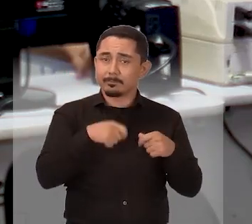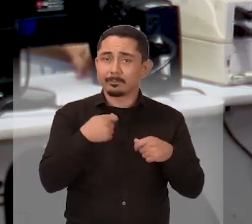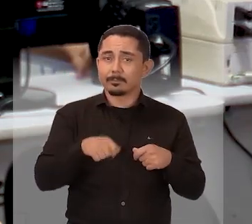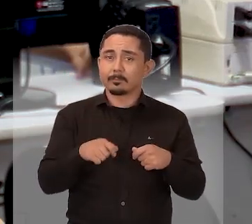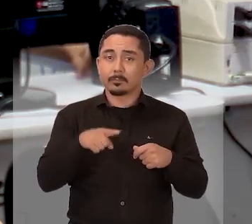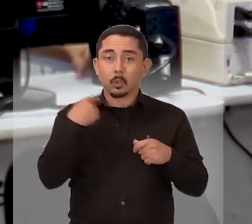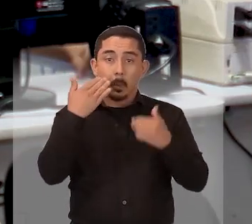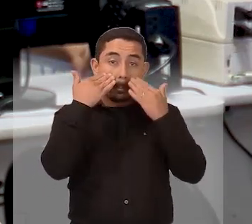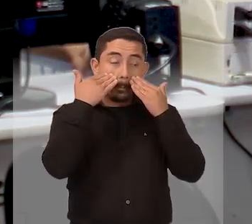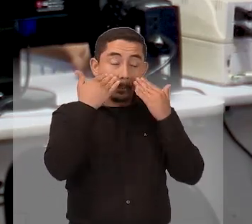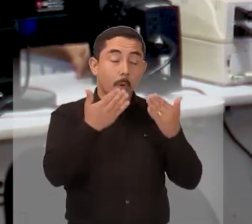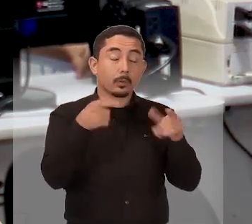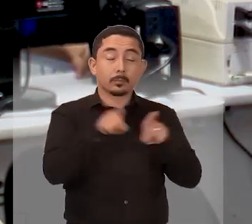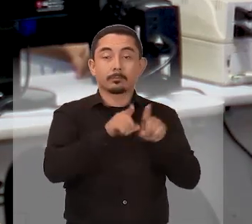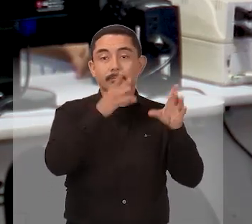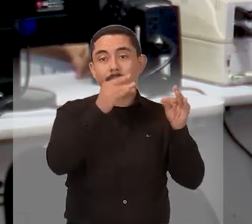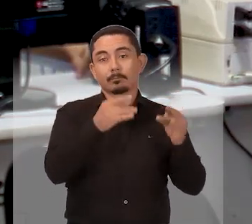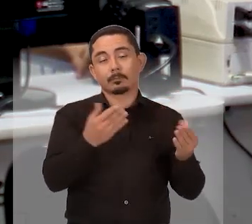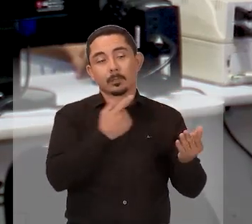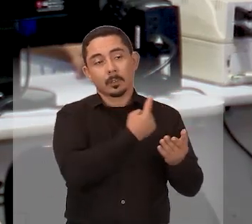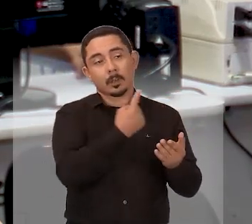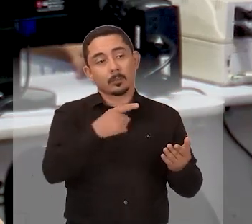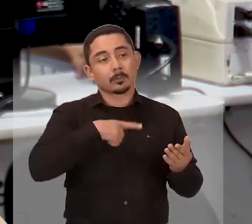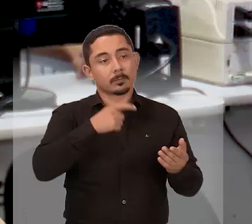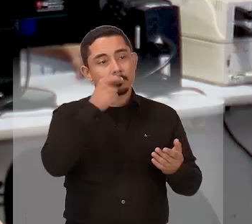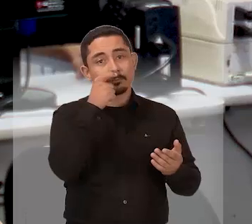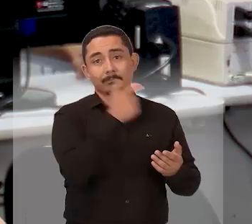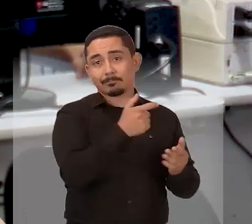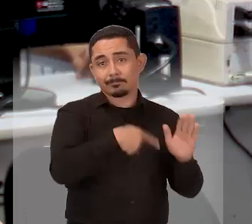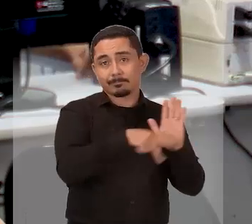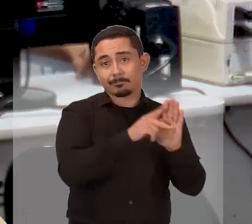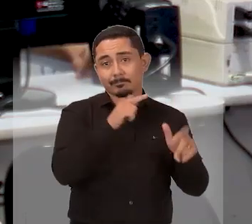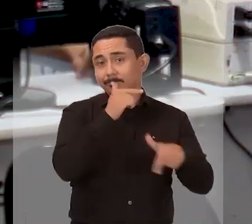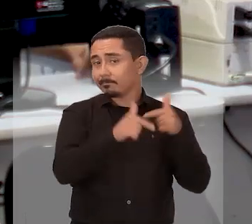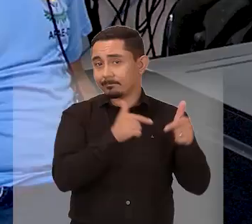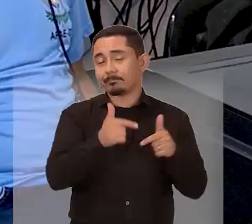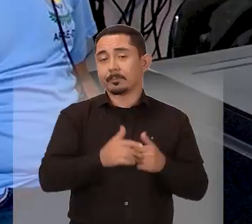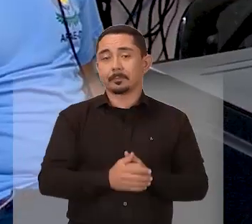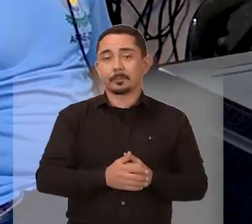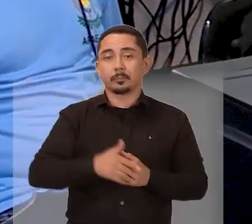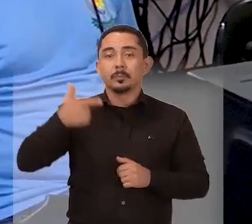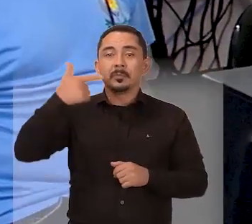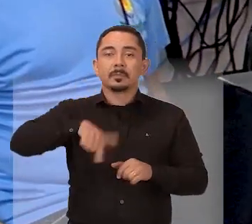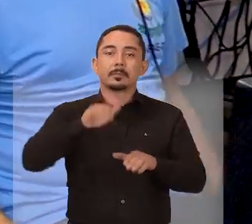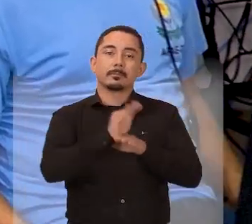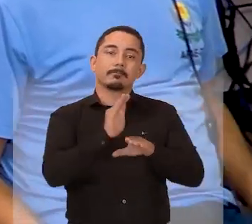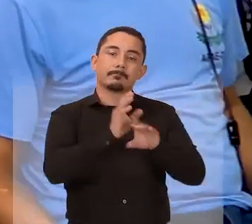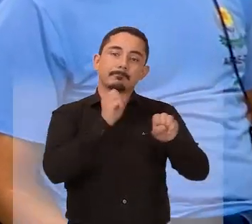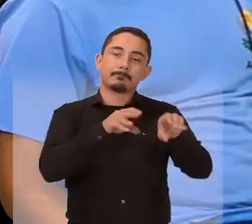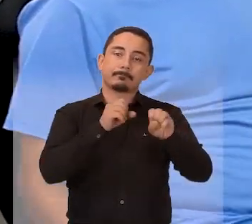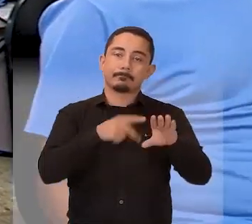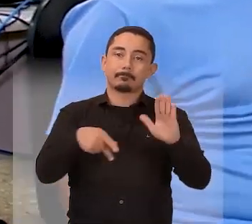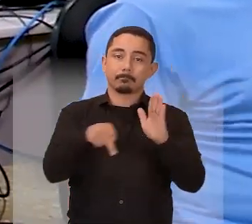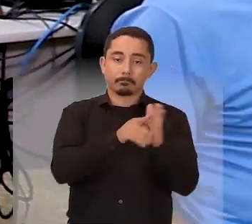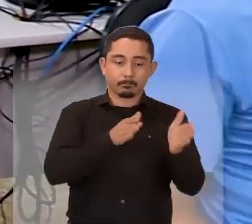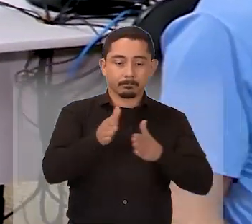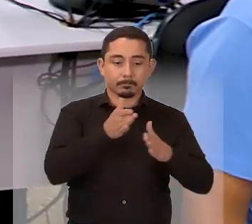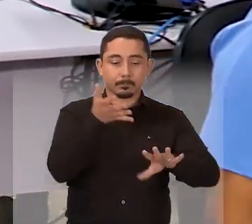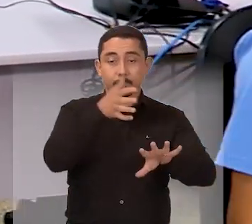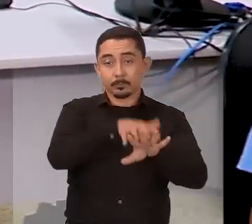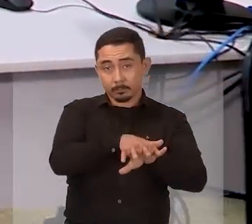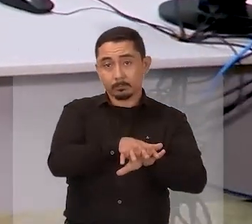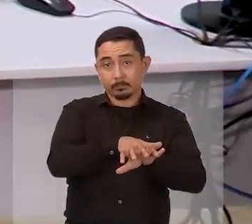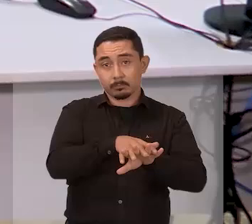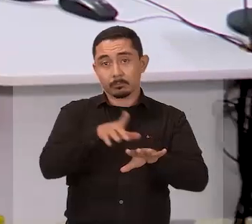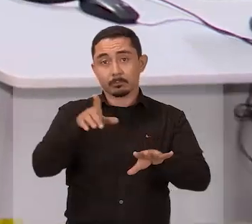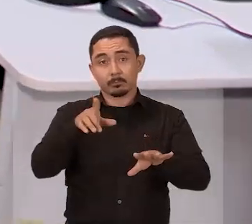apresentando, né? E as características que eles também demonstram, o interesse que eles têm em relação ao trabalho. Além do amparo educacional na fase de